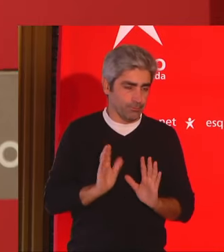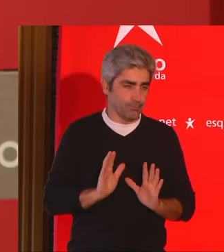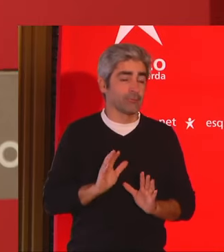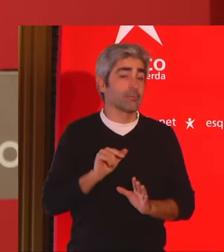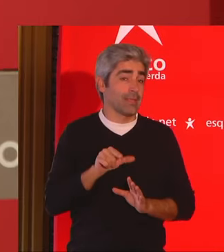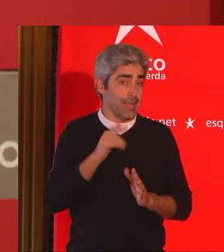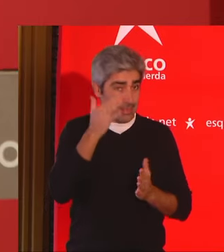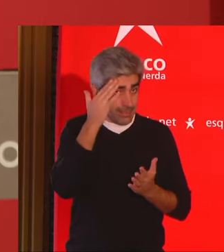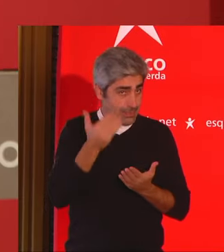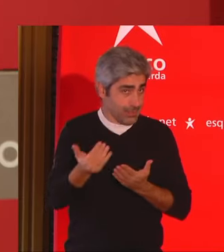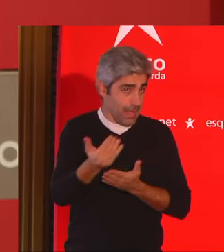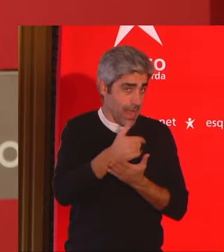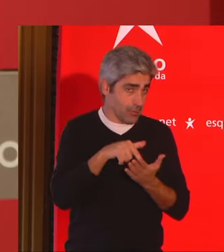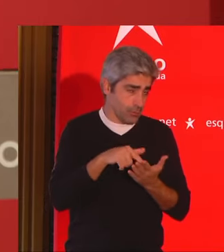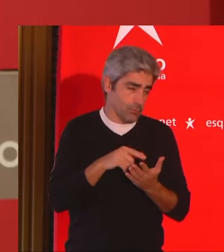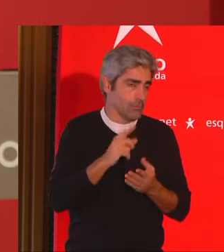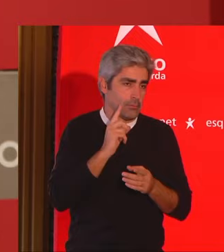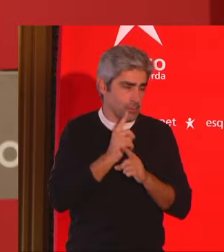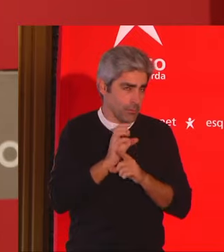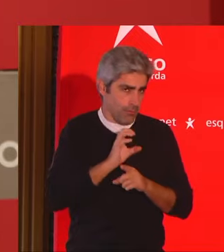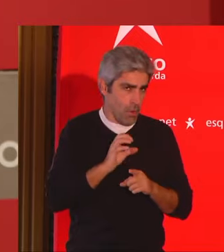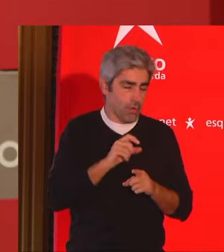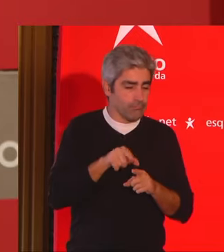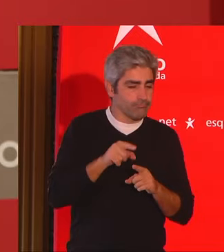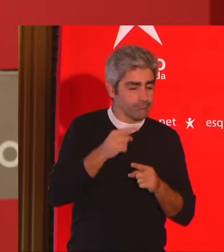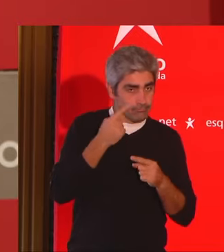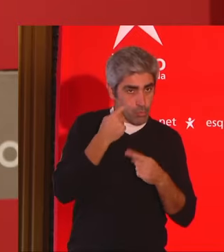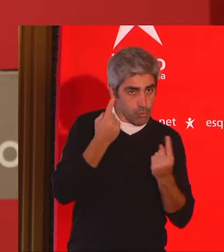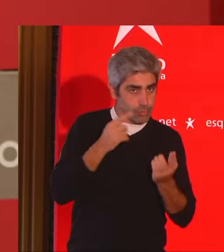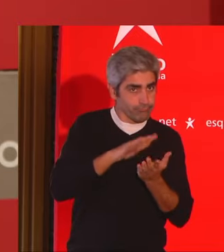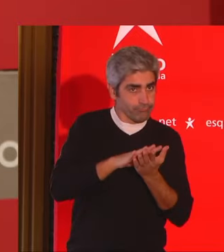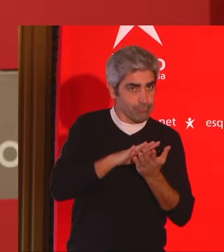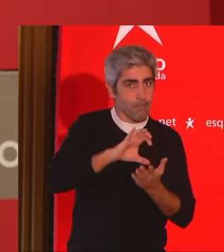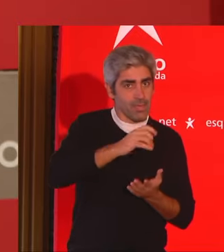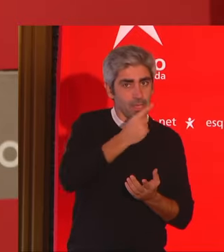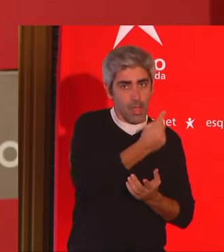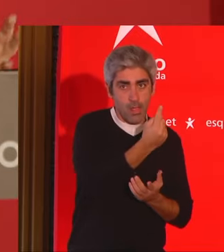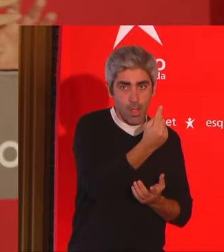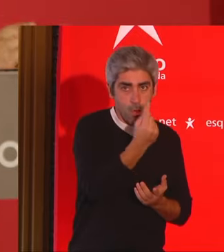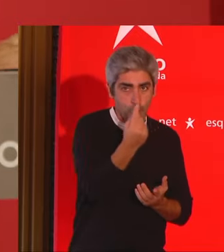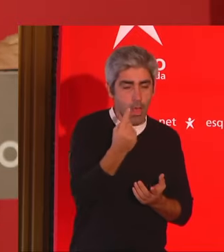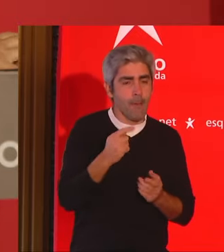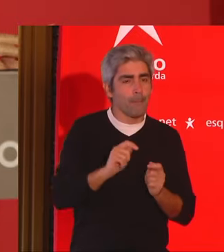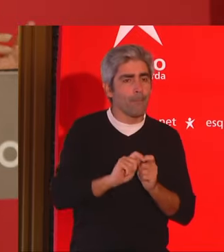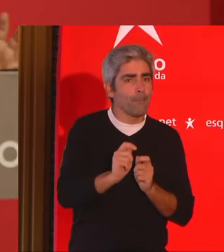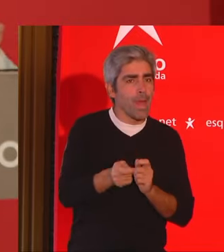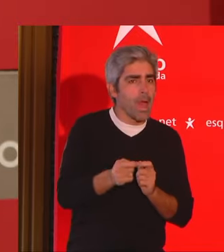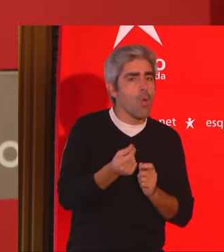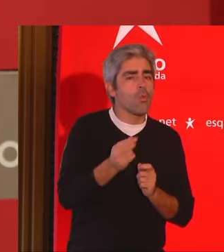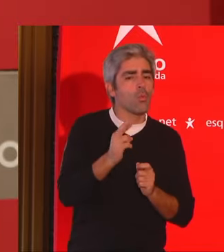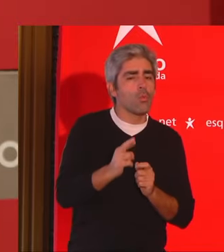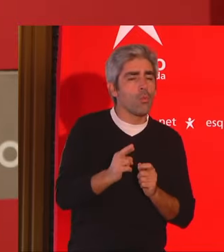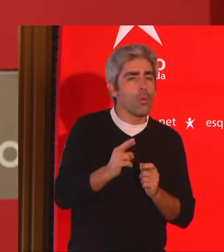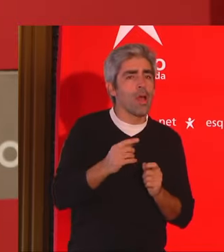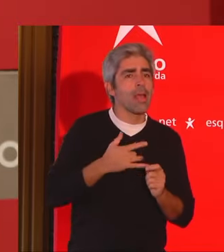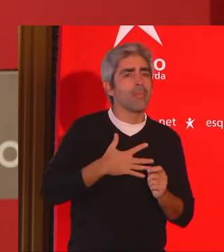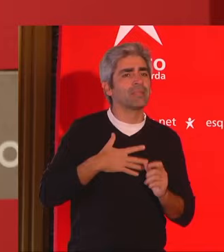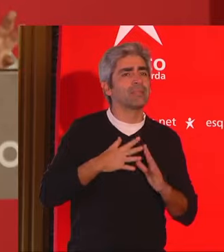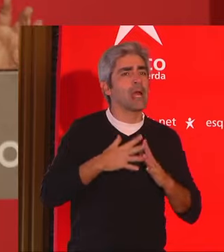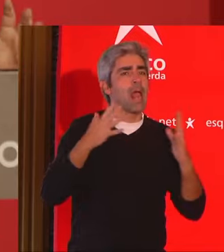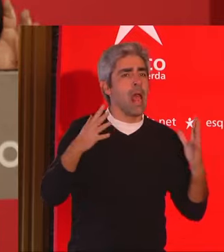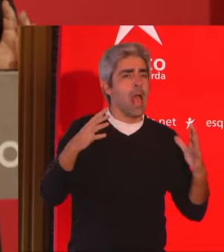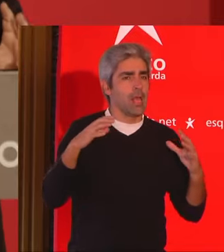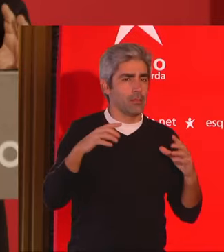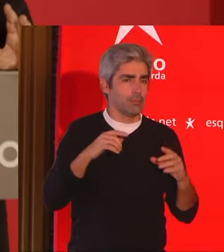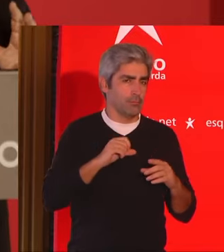desses dados, portanto, dos relatórios publicados país por país, de quanto é que pagam as grandes companhias